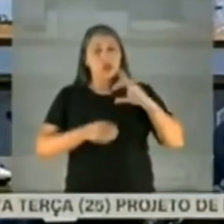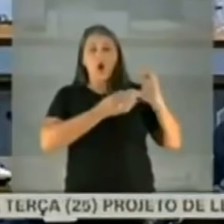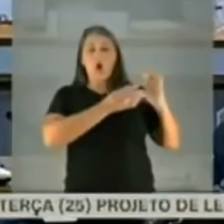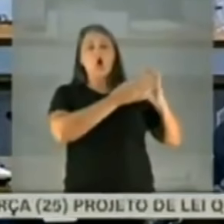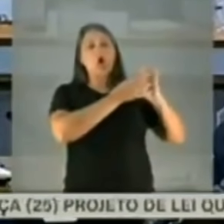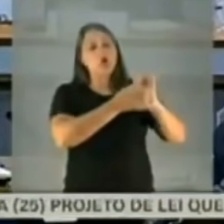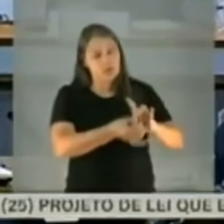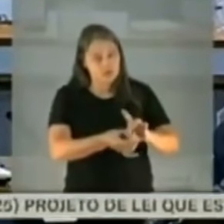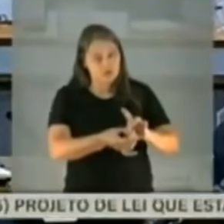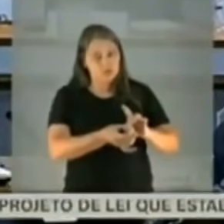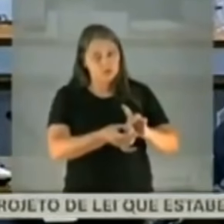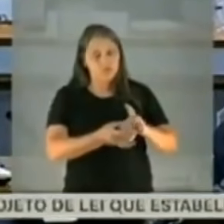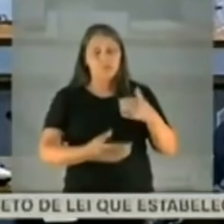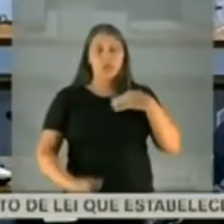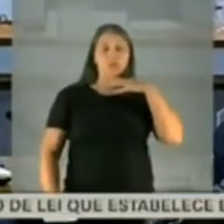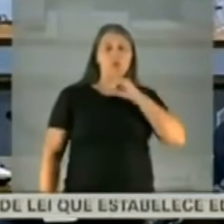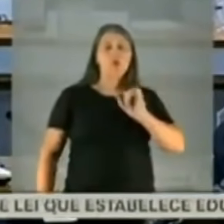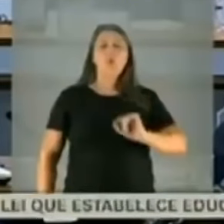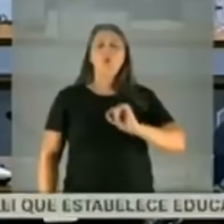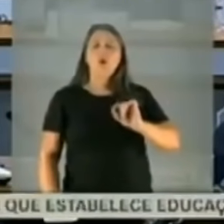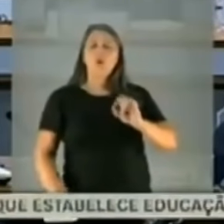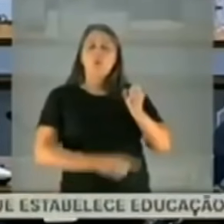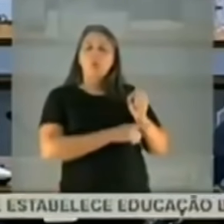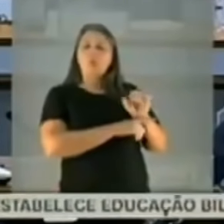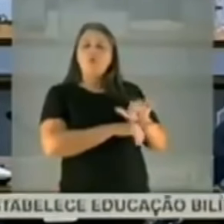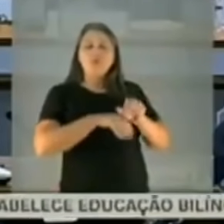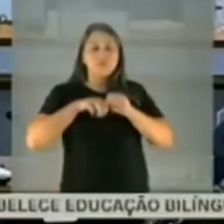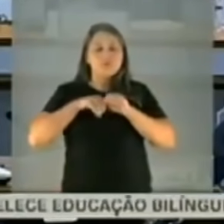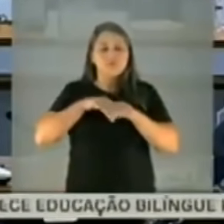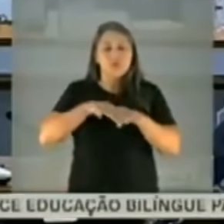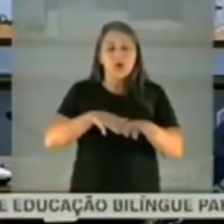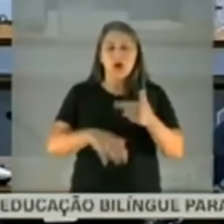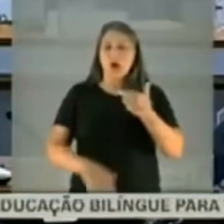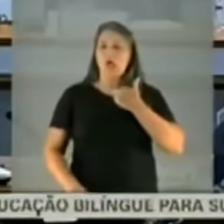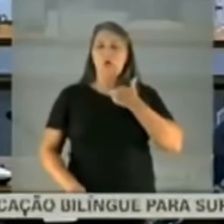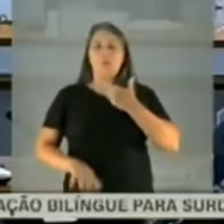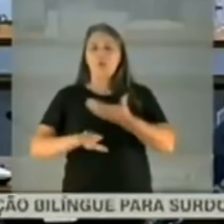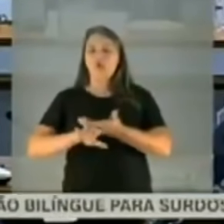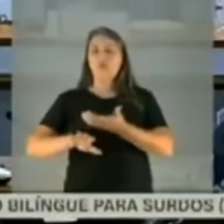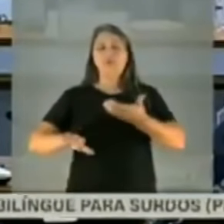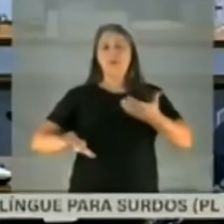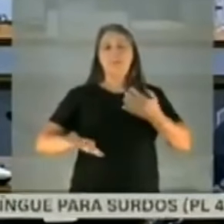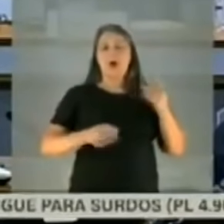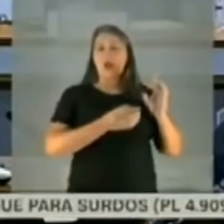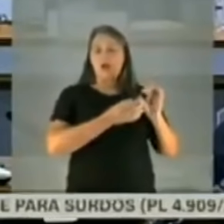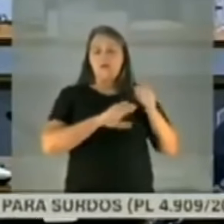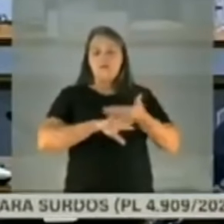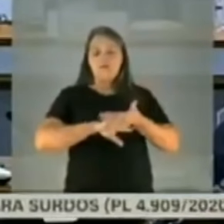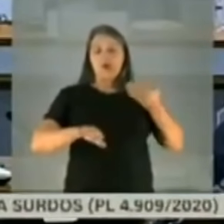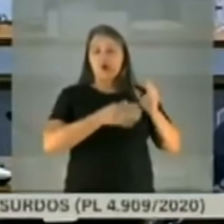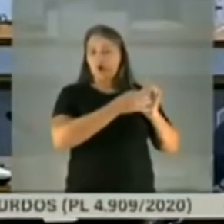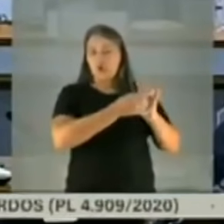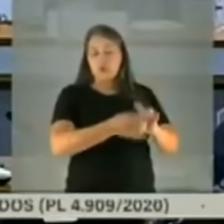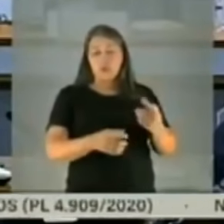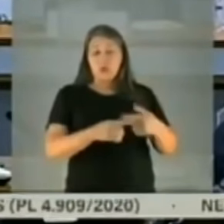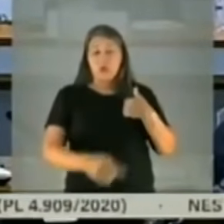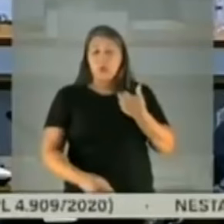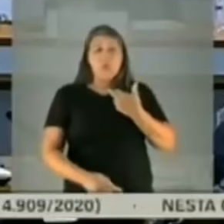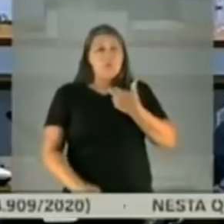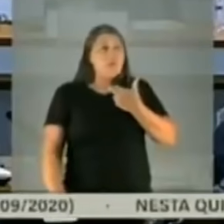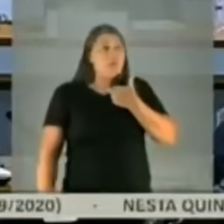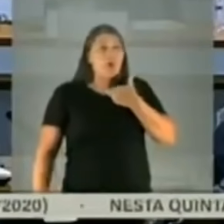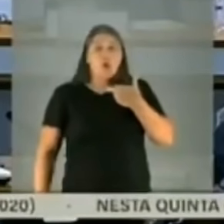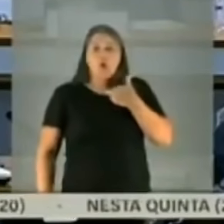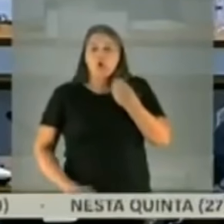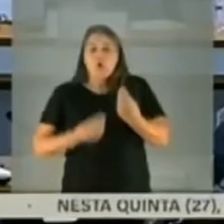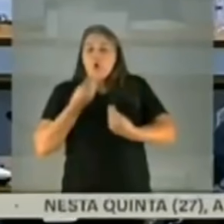contextualizado. Eu acho que o efeito rebanho ele não pode ser usado indistintamente para populações, senador, porque não é possível que a gente vá